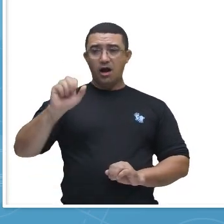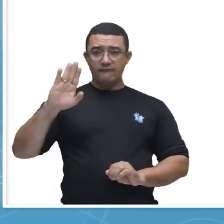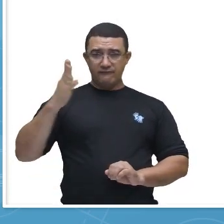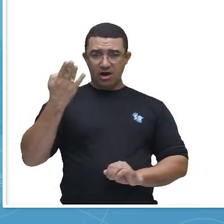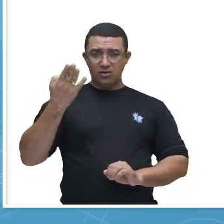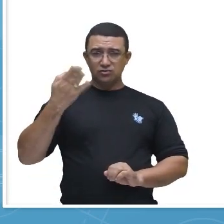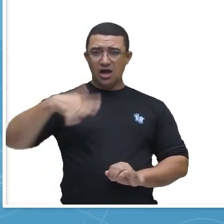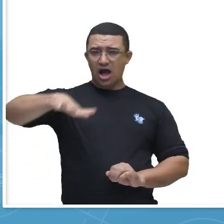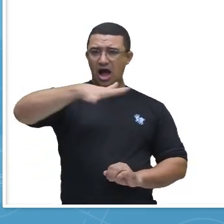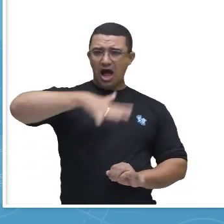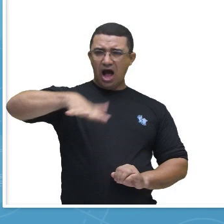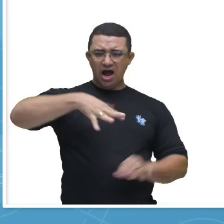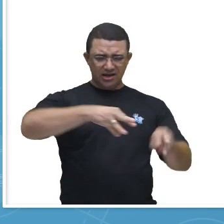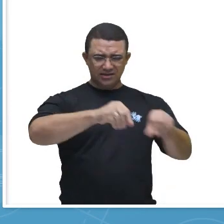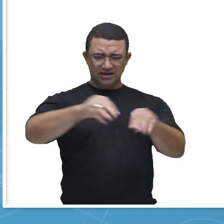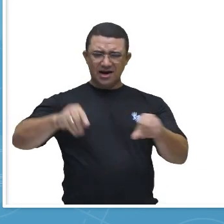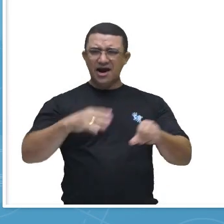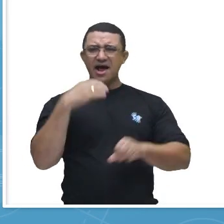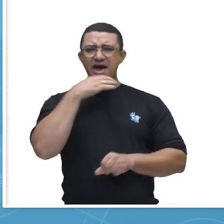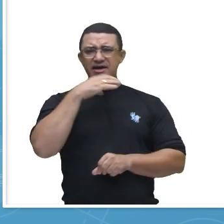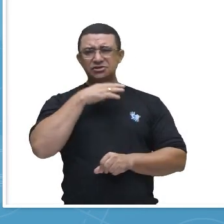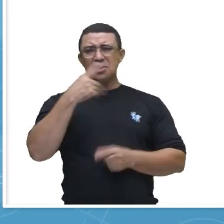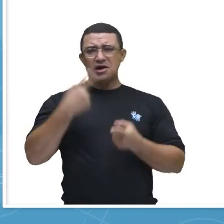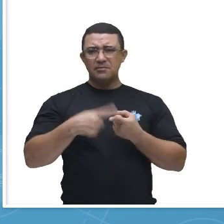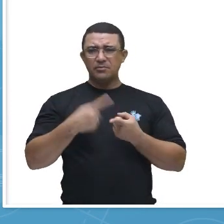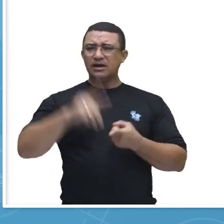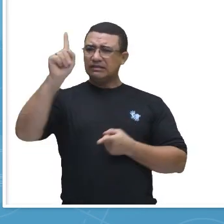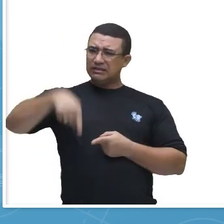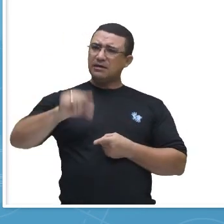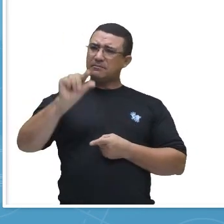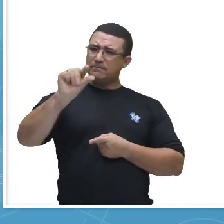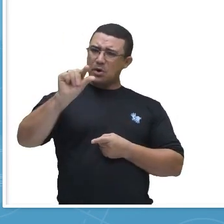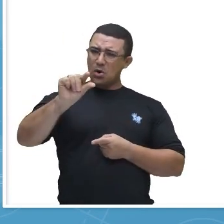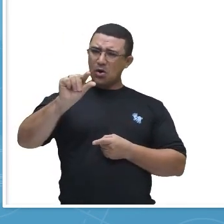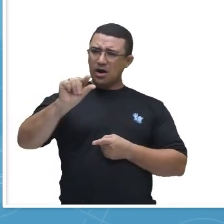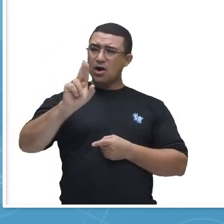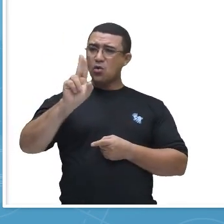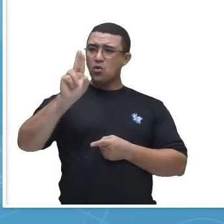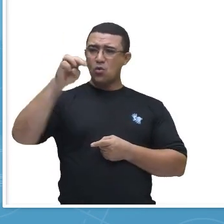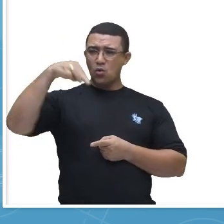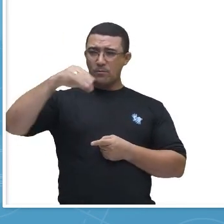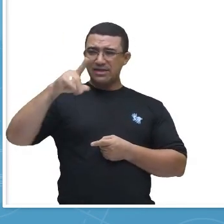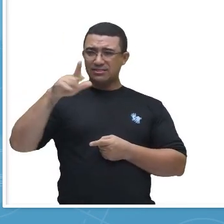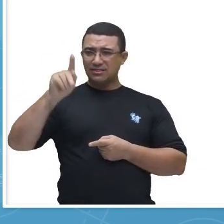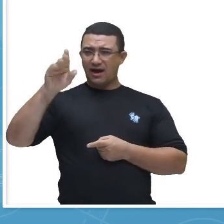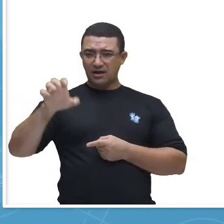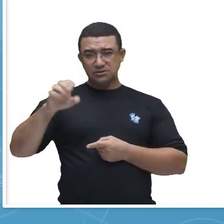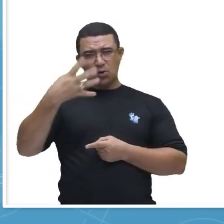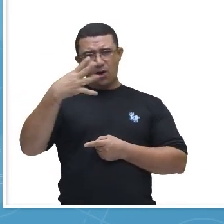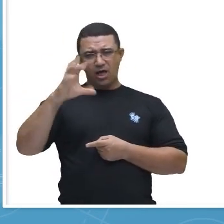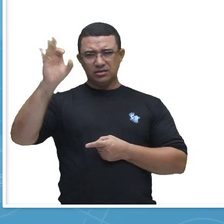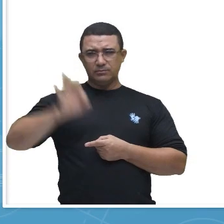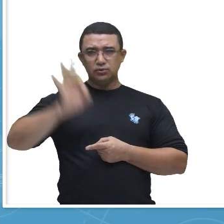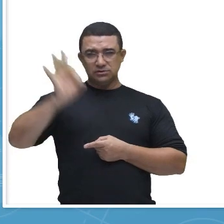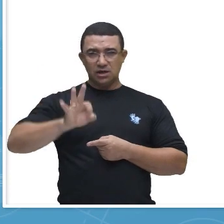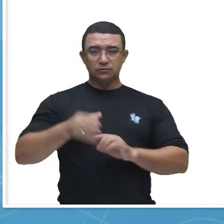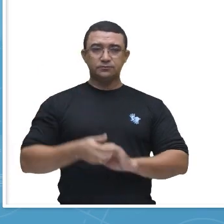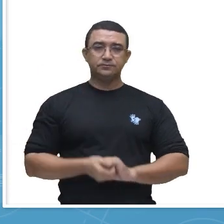áreas de deserto possui baixa umidade do ar, 40%. E na nossa questão dizia o